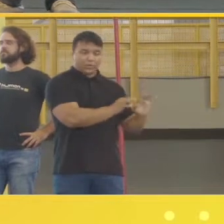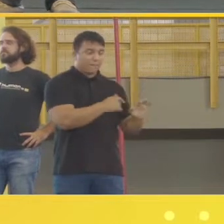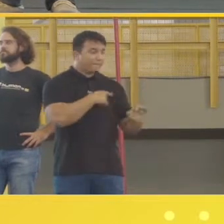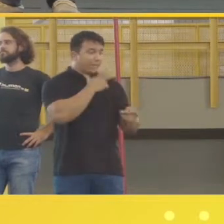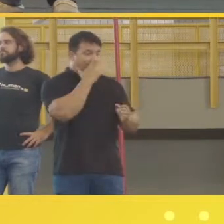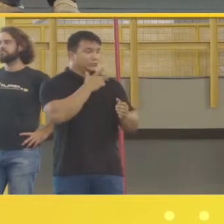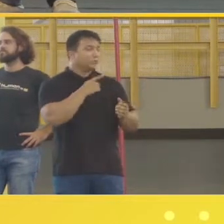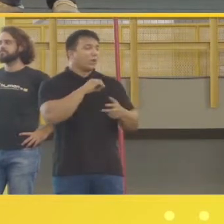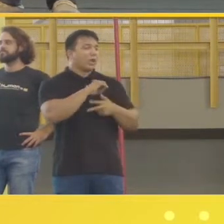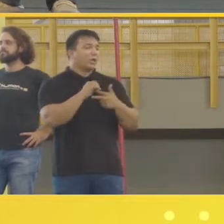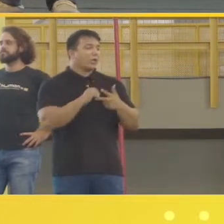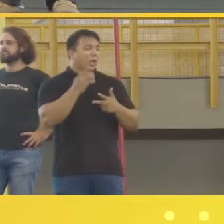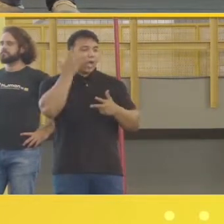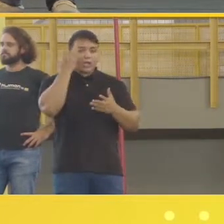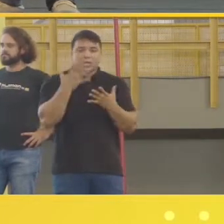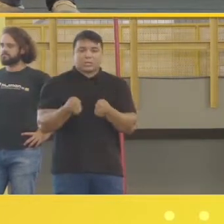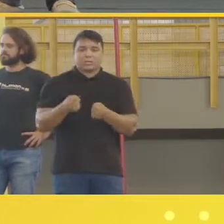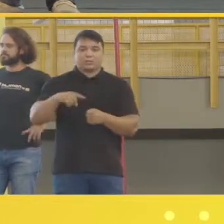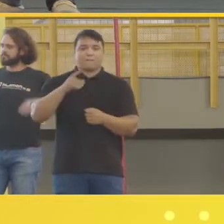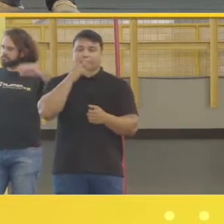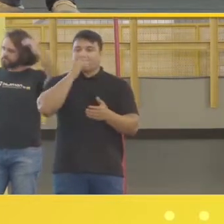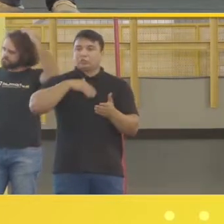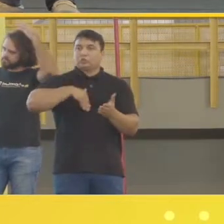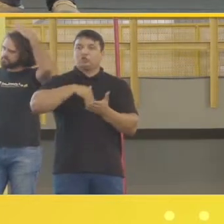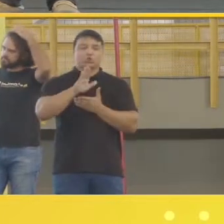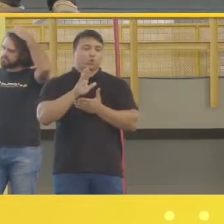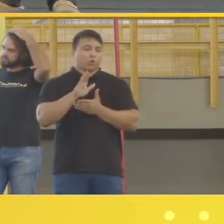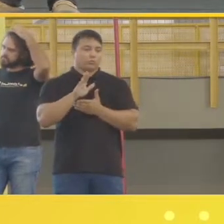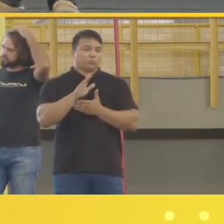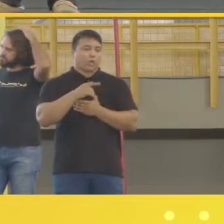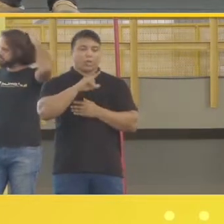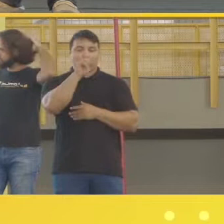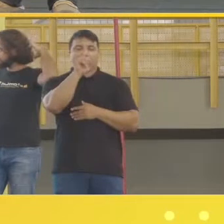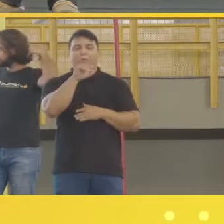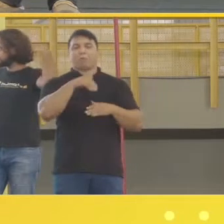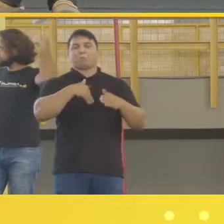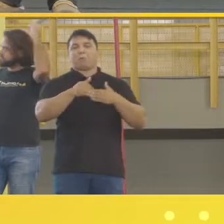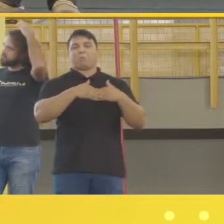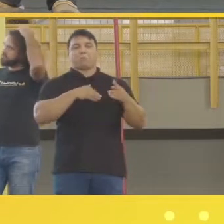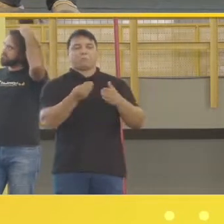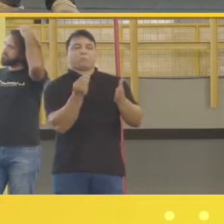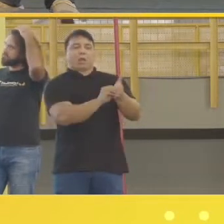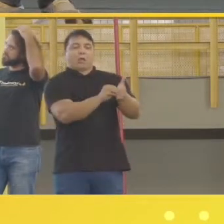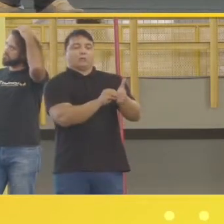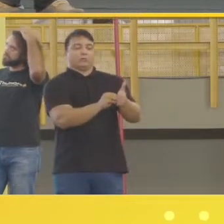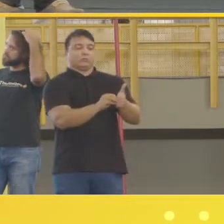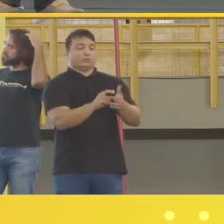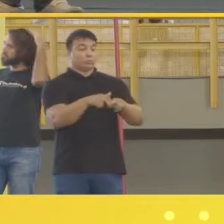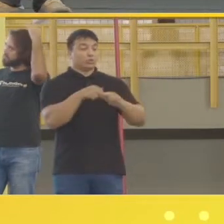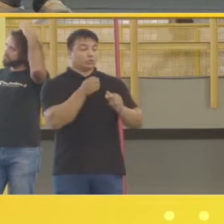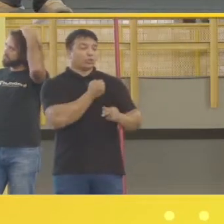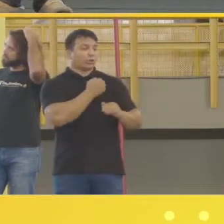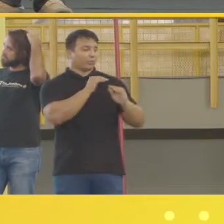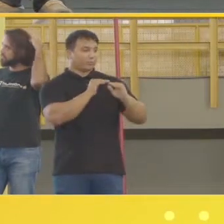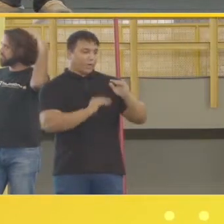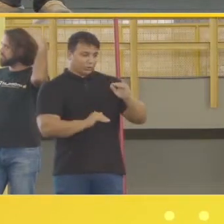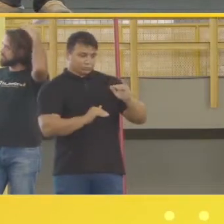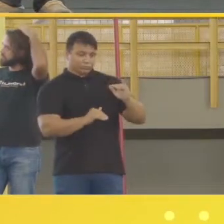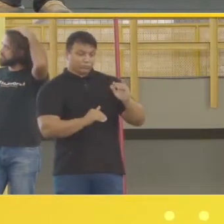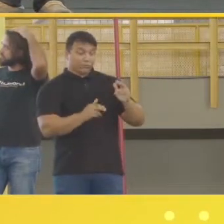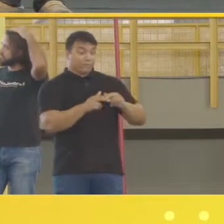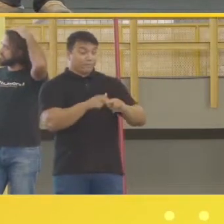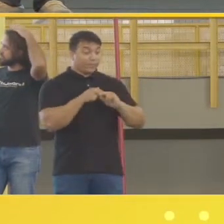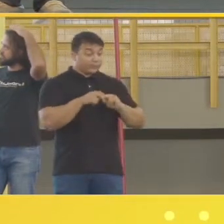que você chutou. Por isso que a tua nota vai para baixo. Então se concentra nas fáceis e se tiver